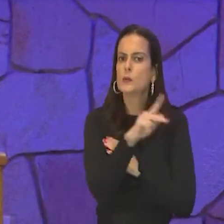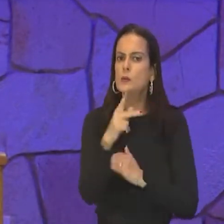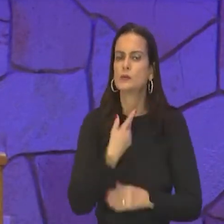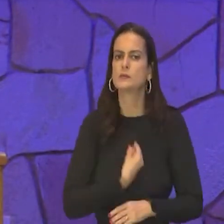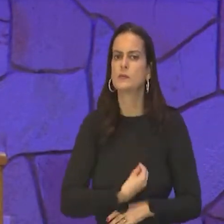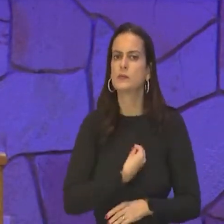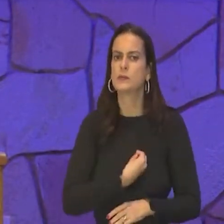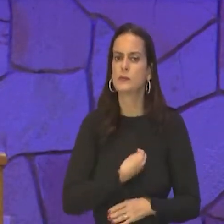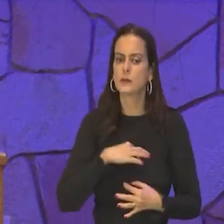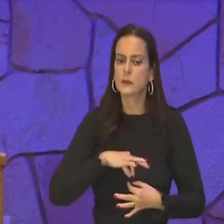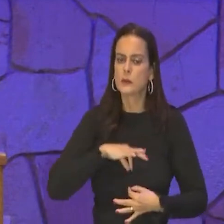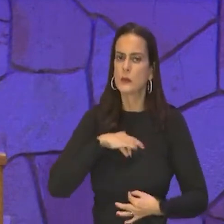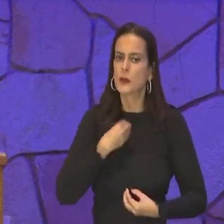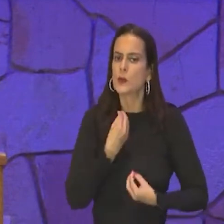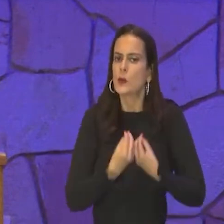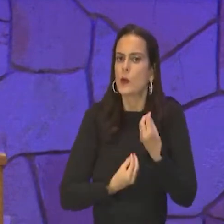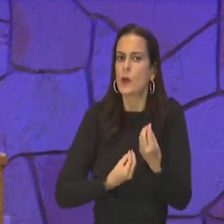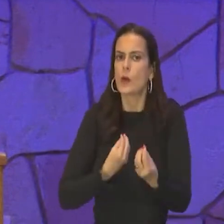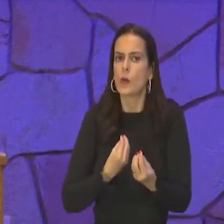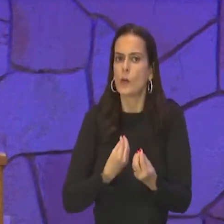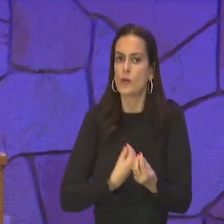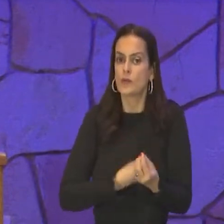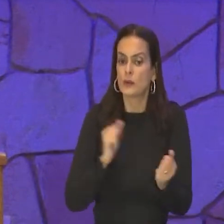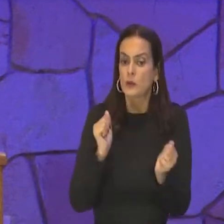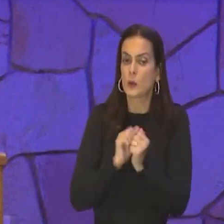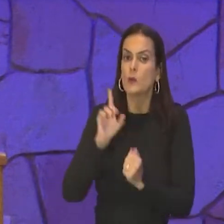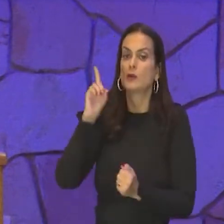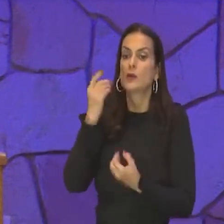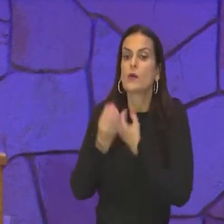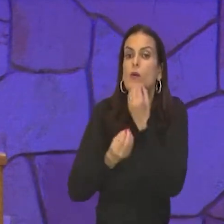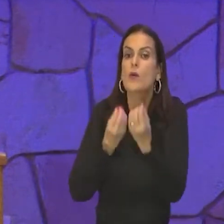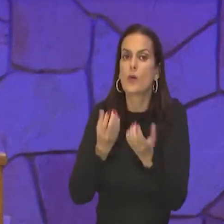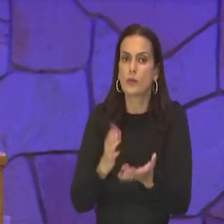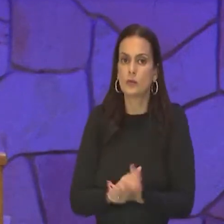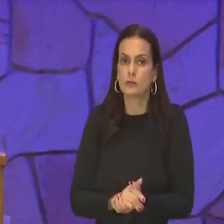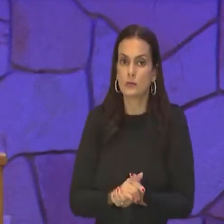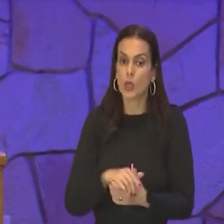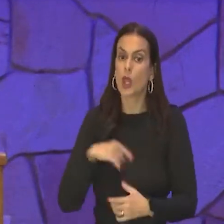vida espiritual, a sua vida com Deus? Todos nós estamos no mundo perverso.